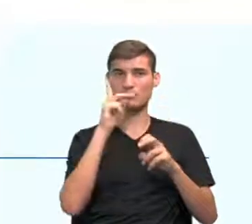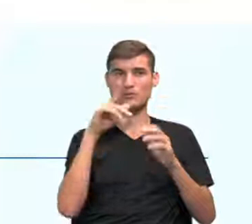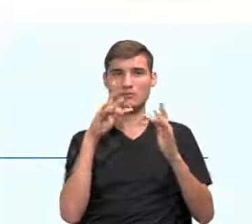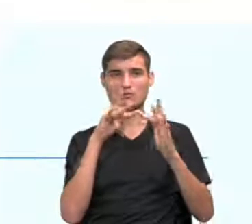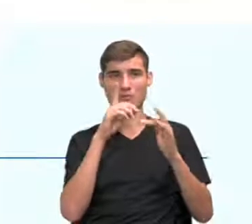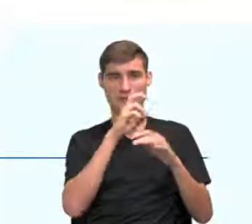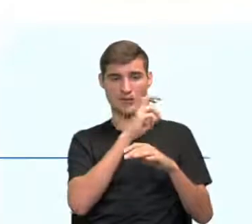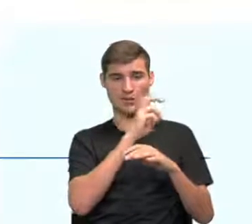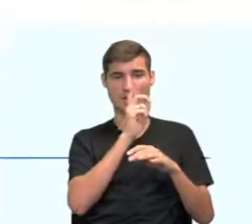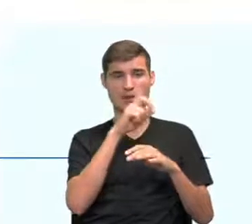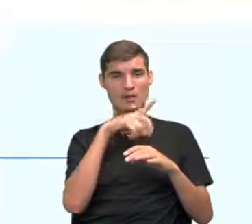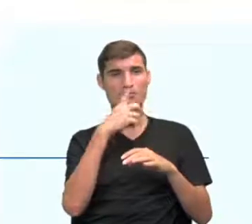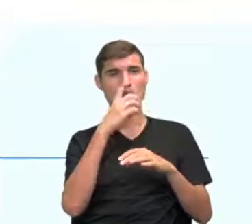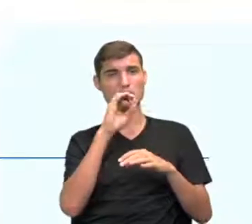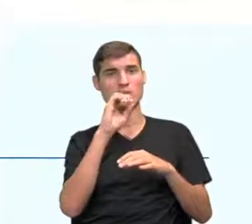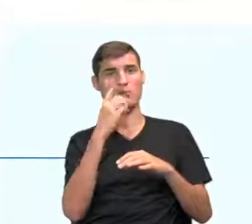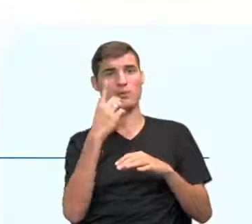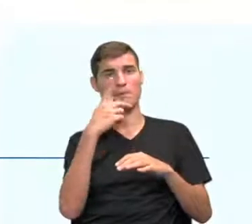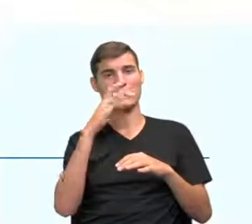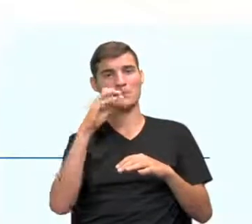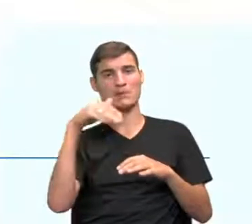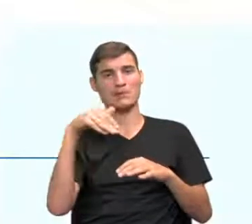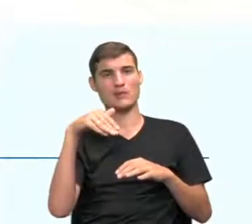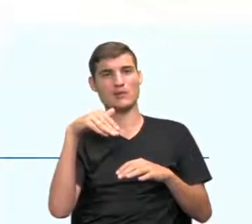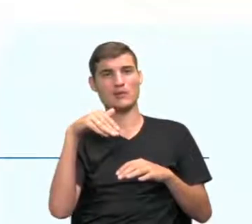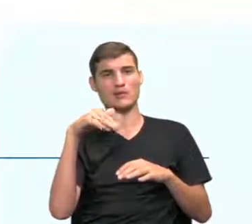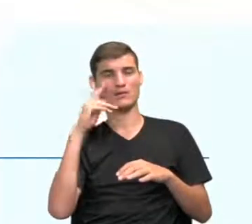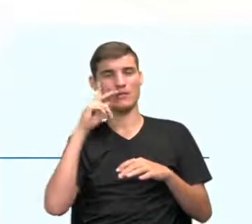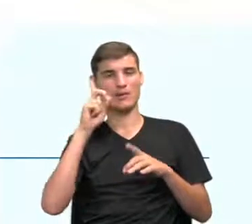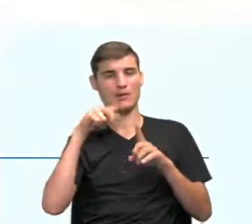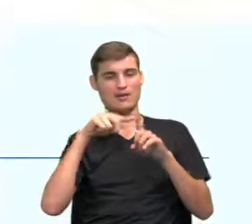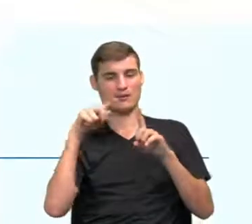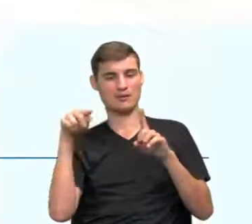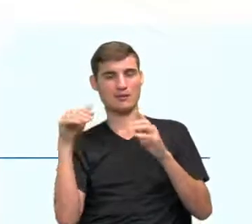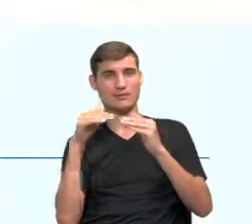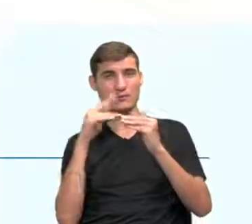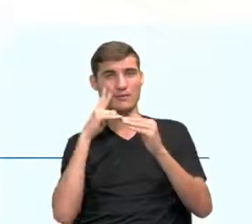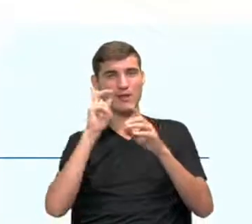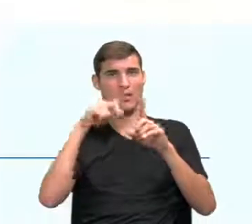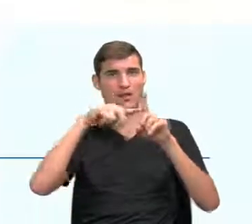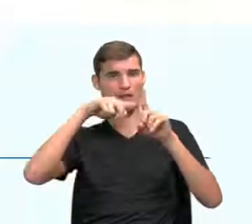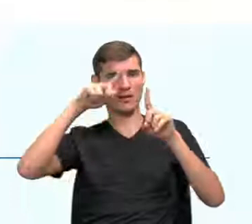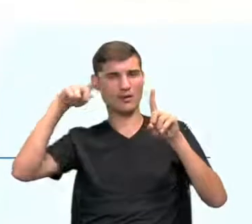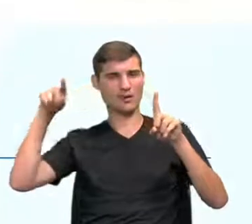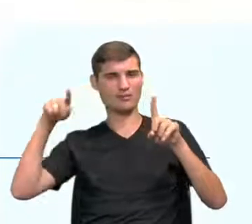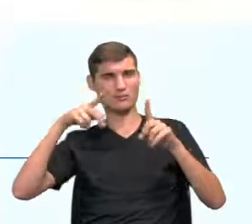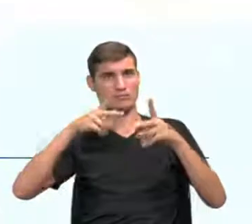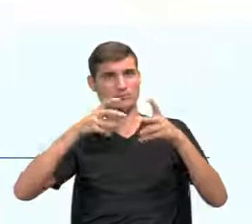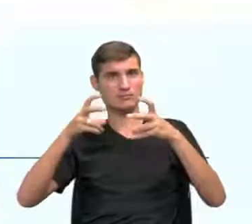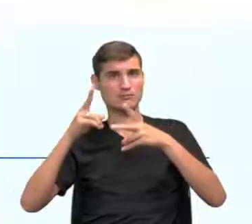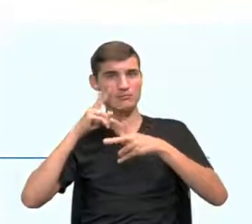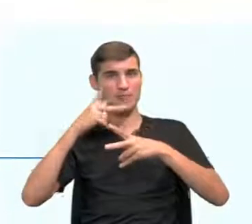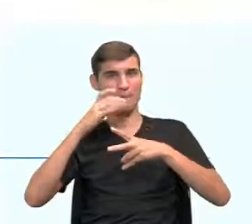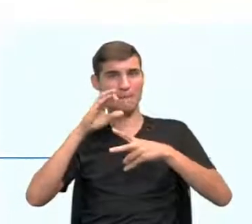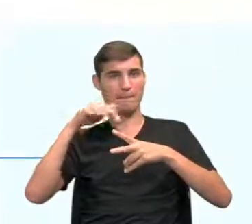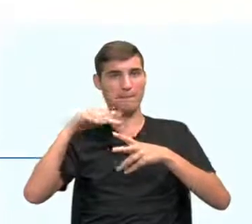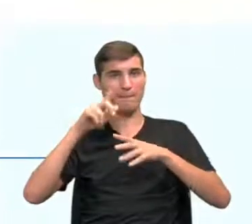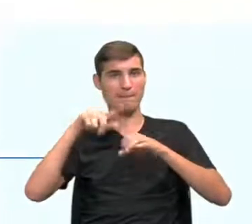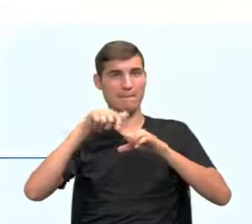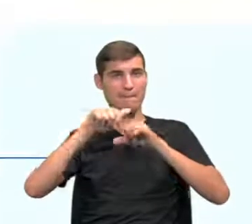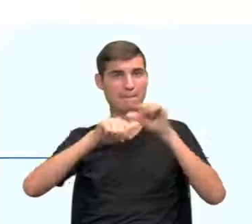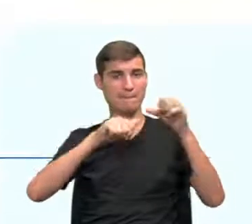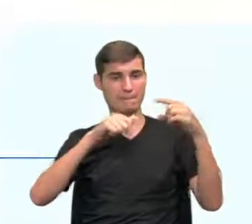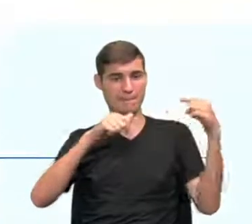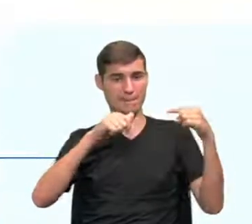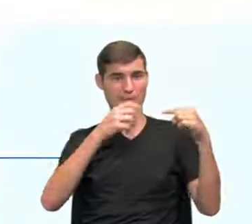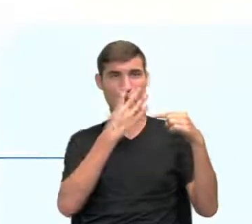é 101. Então, aqui, nesse gráfico, o PCM ele varia de menos